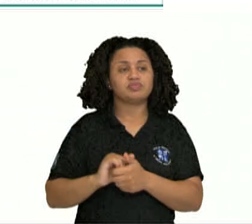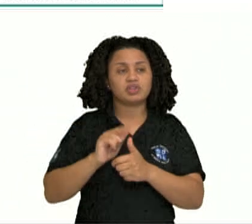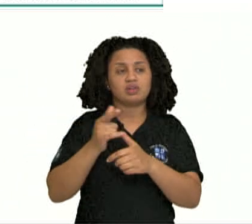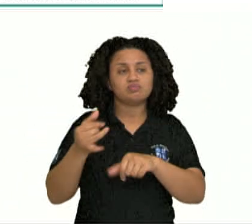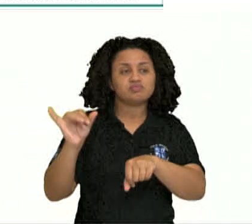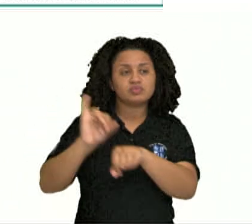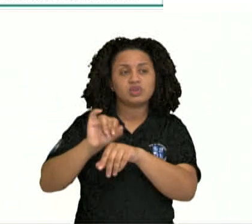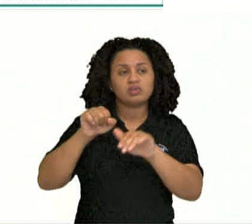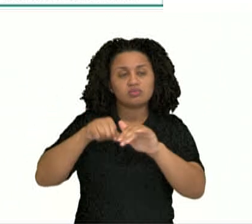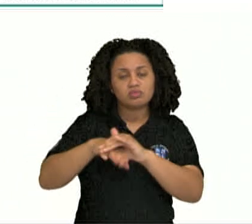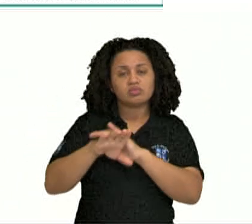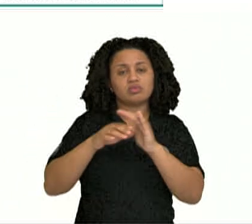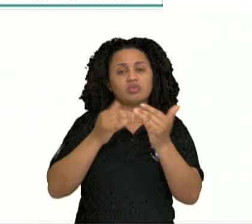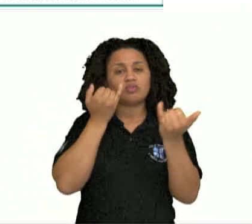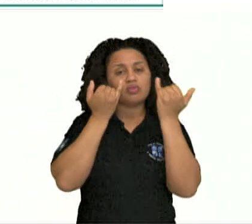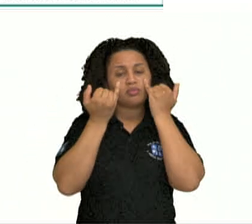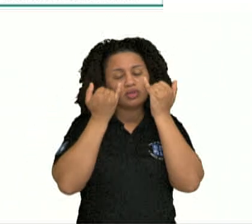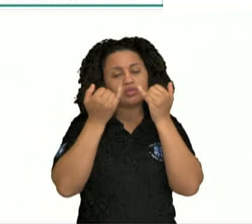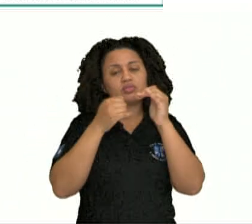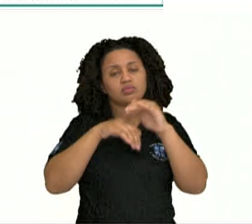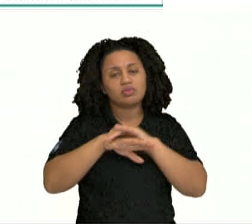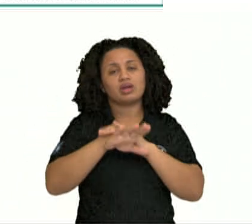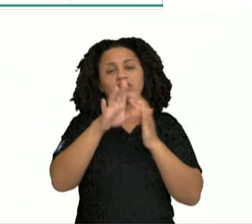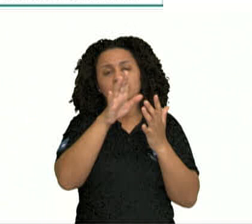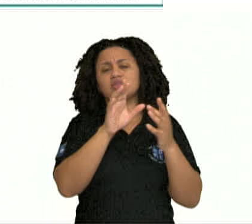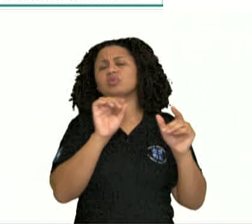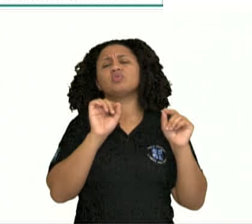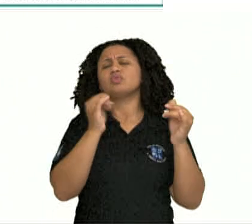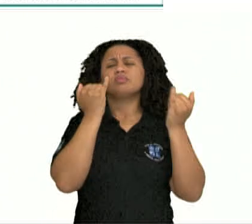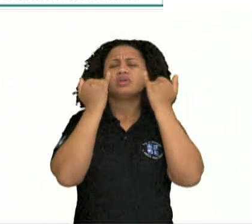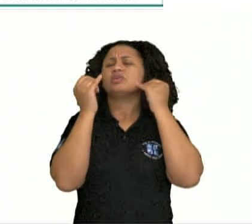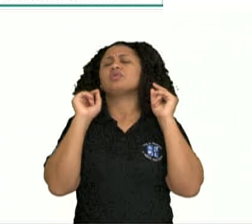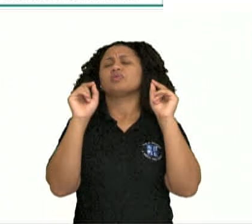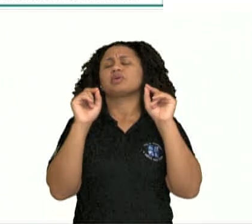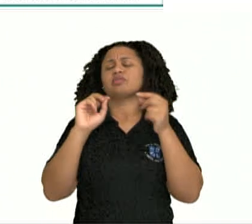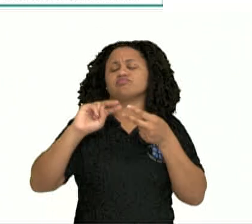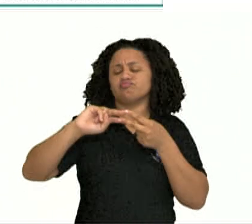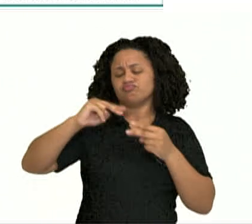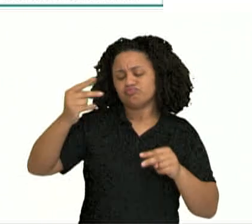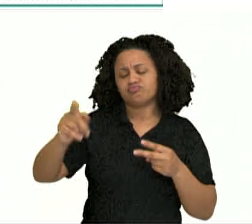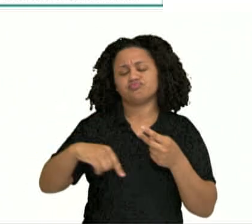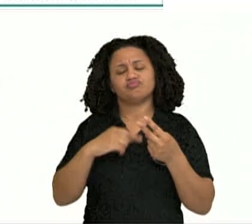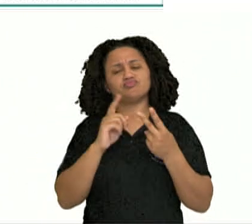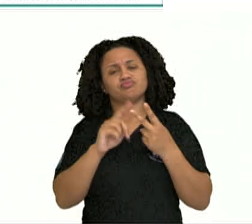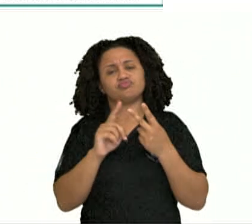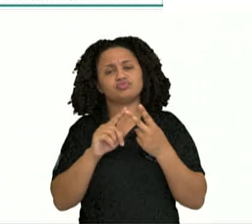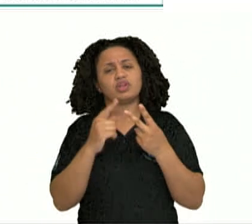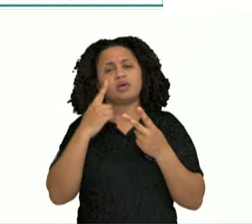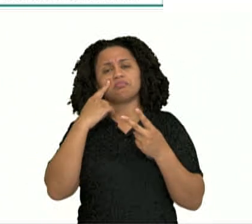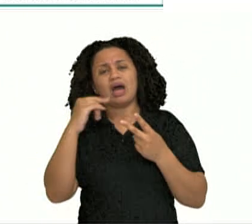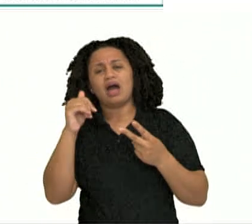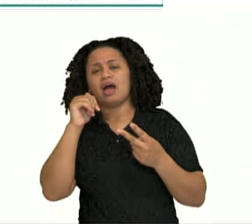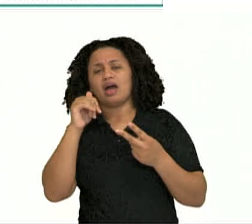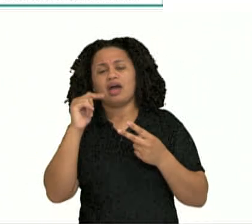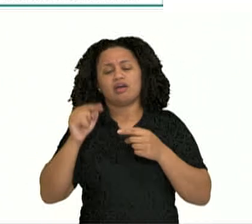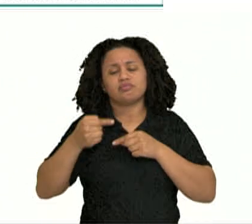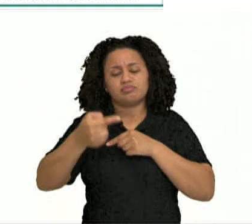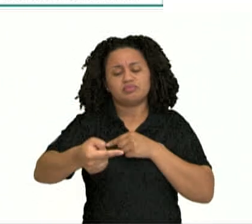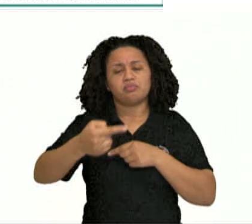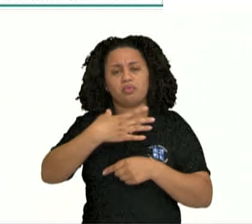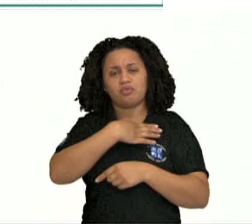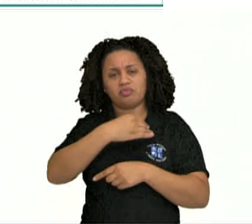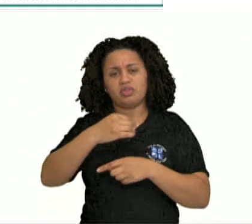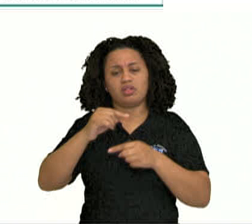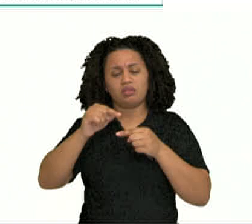central de armazenamento das informações informações o que informações genéticas informação que vem e para filho